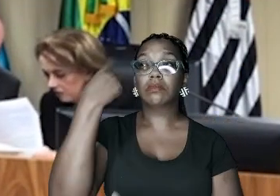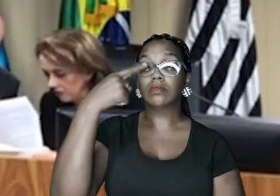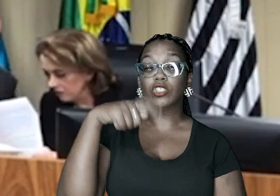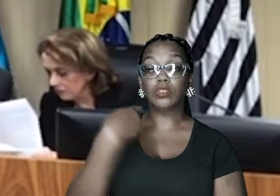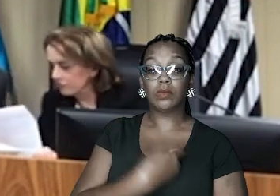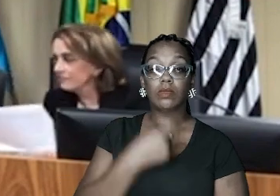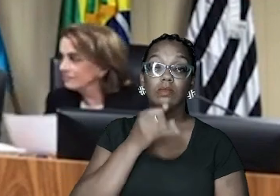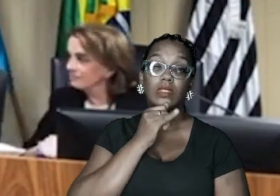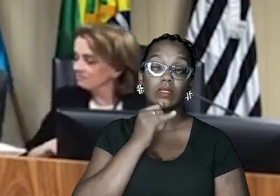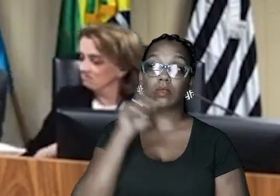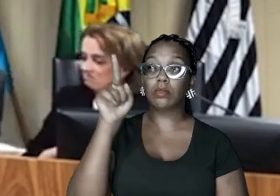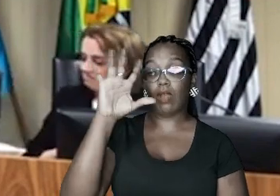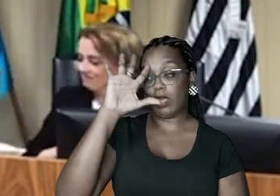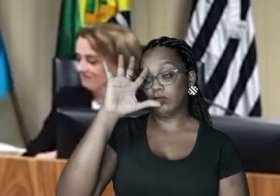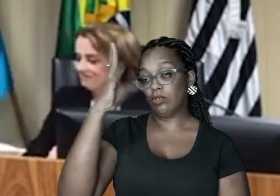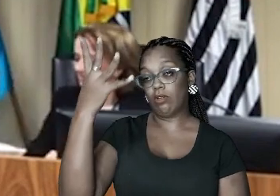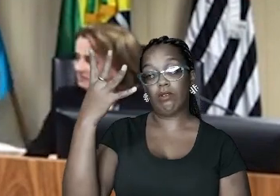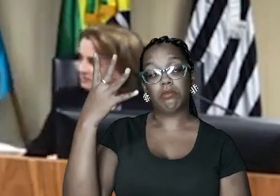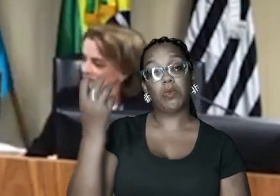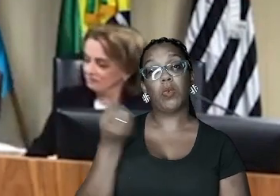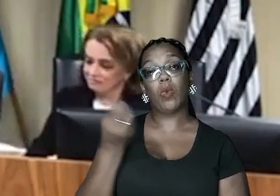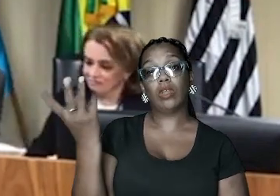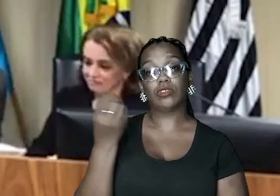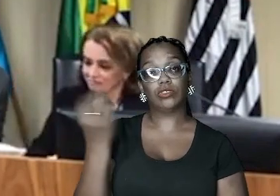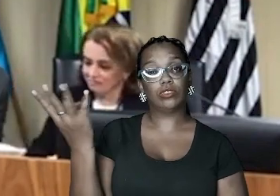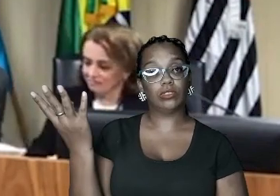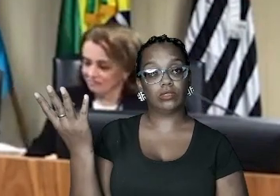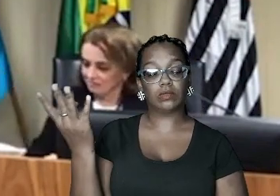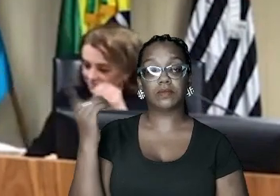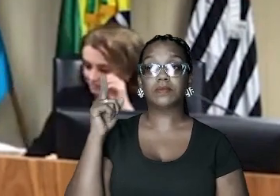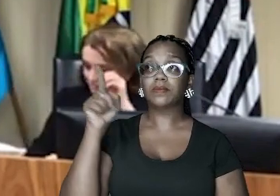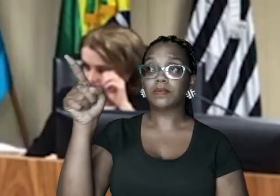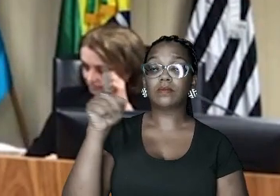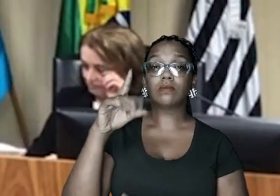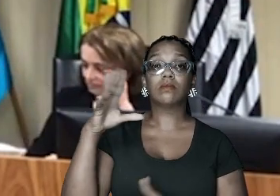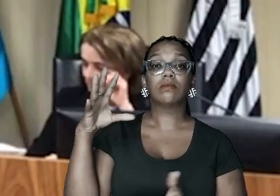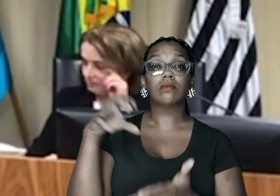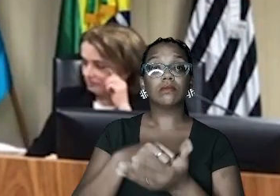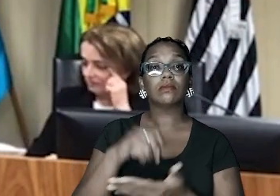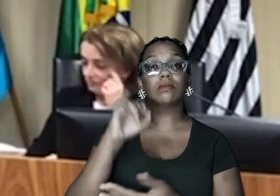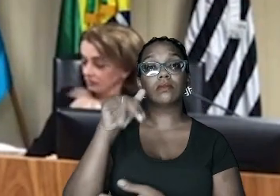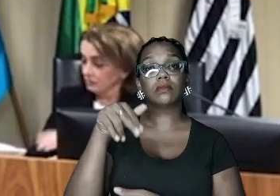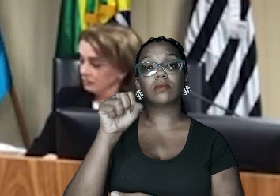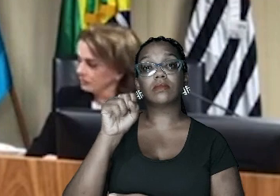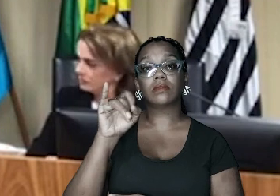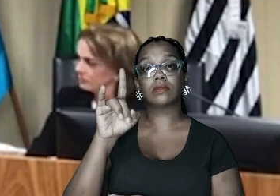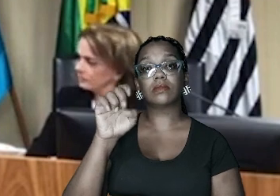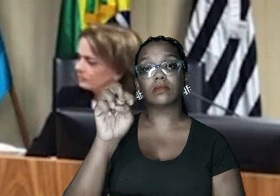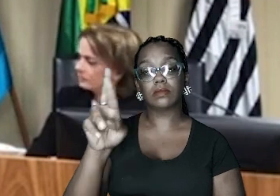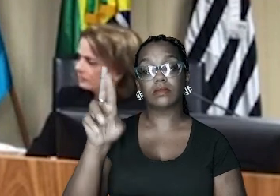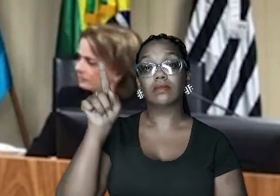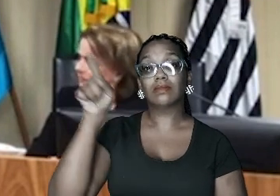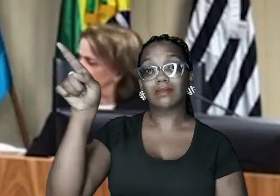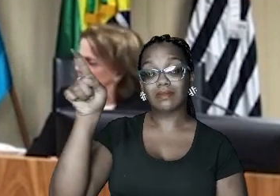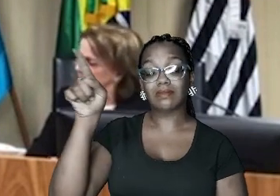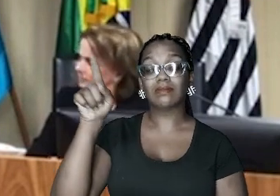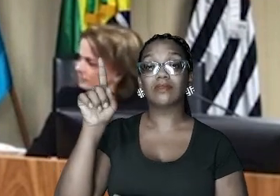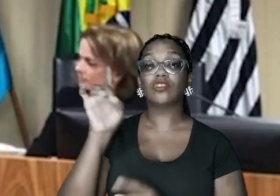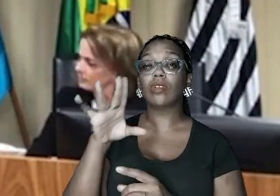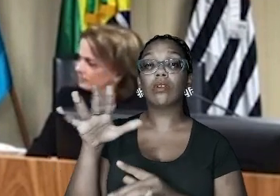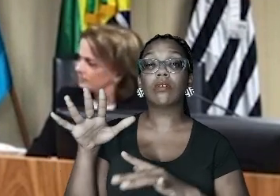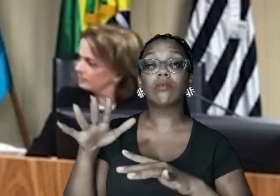solução de natureza quantitativa ele estabelece o inside na sua figura fundamental somente para aquelas movimentações